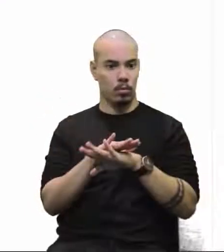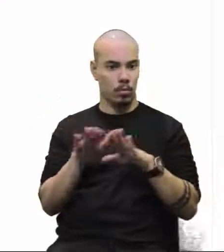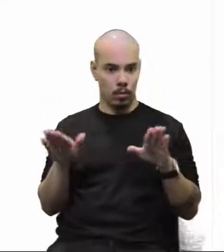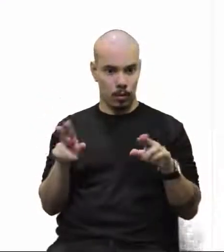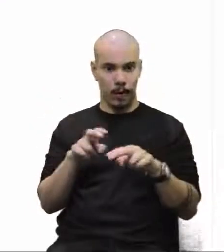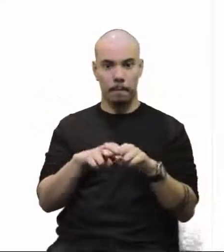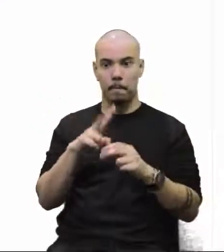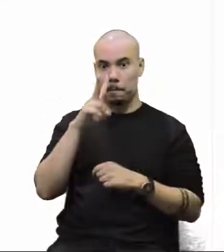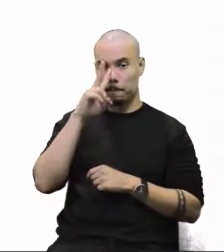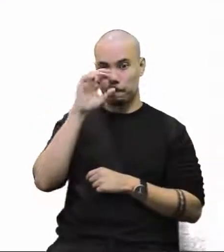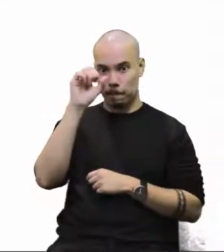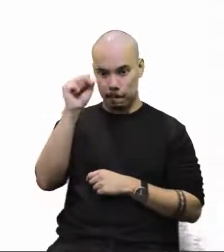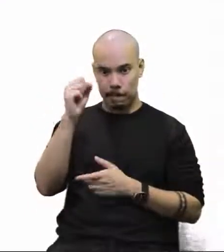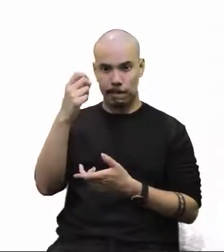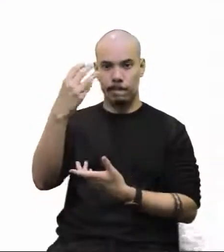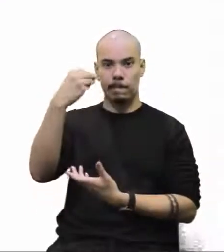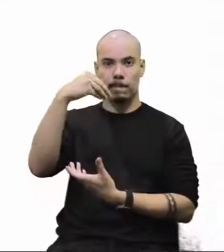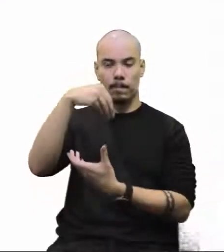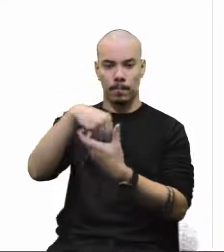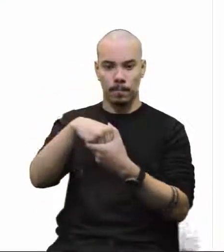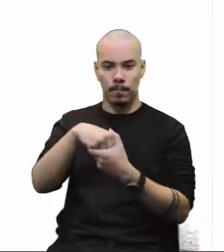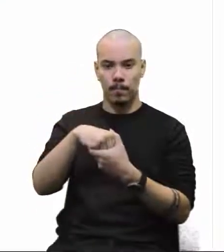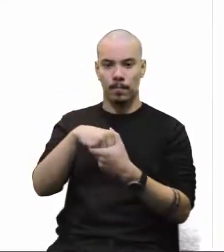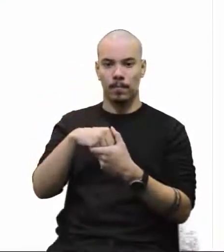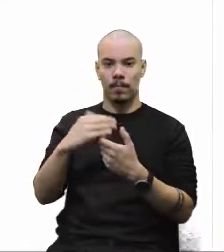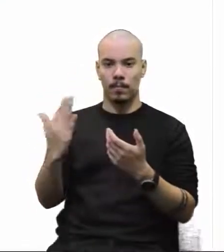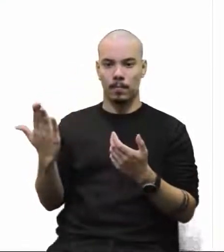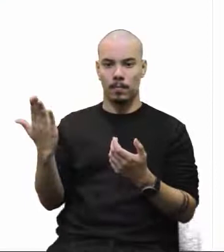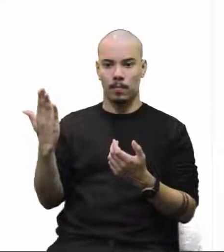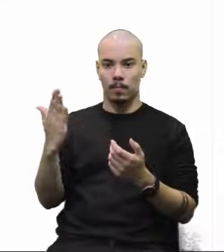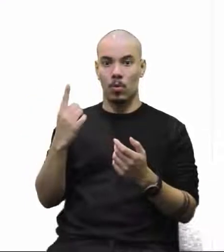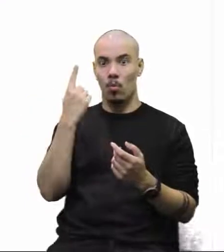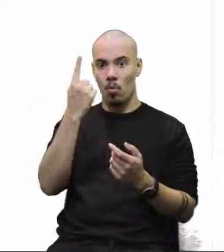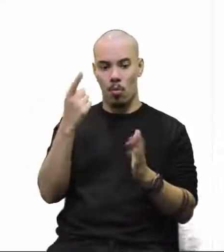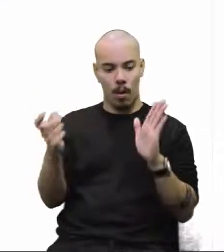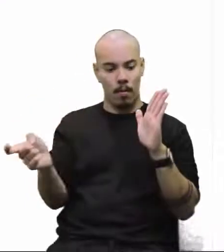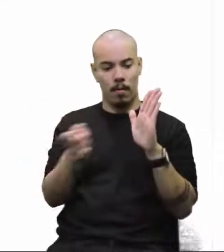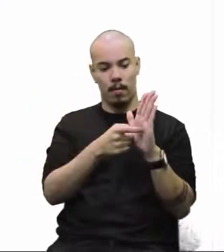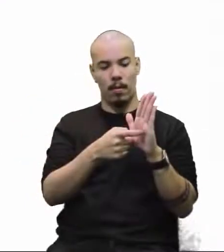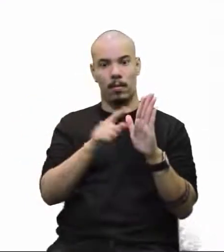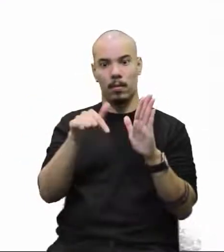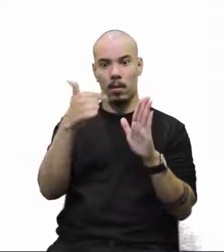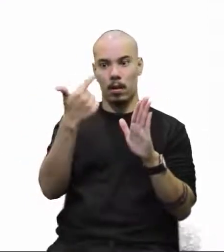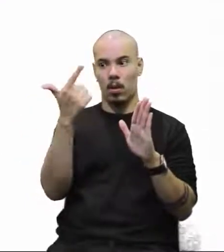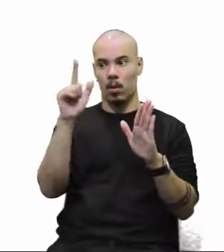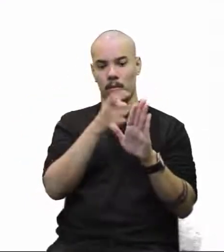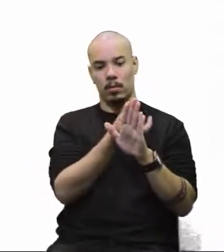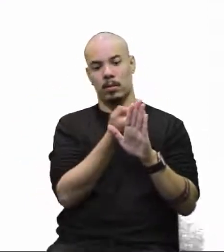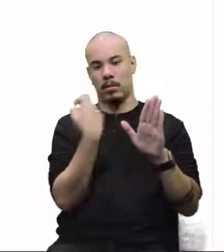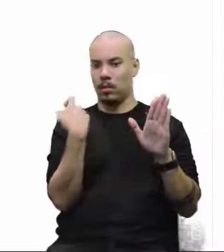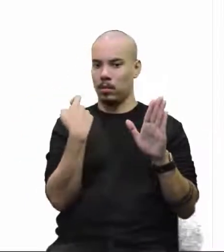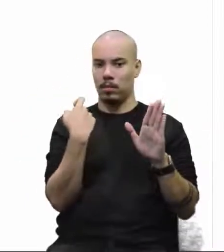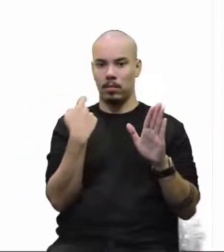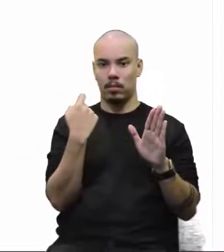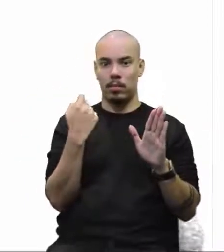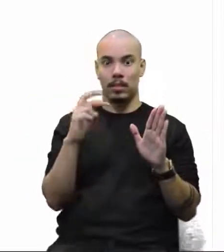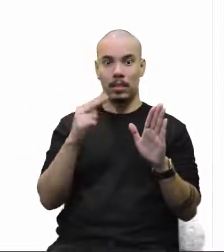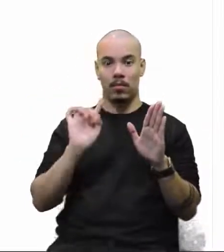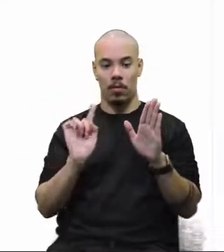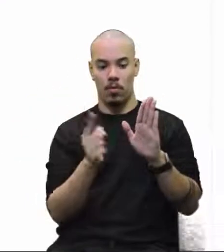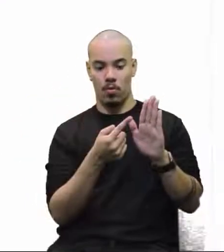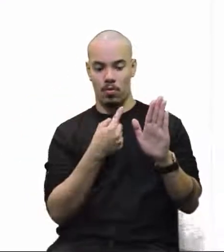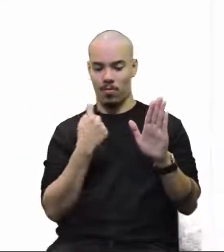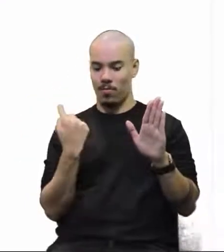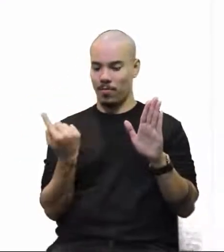magnética empurrando para dentro do plano e aqui ele vai girar, né? Fazer o círculo. Exatamente. Uma empurra de um